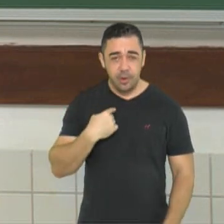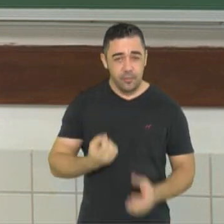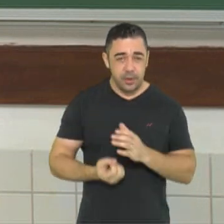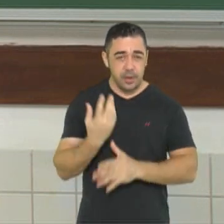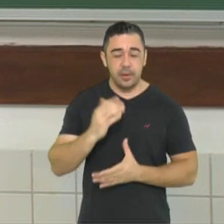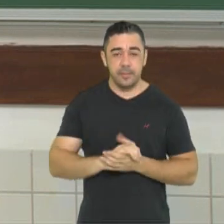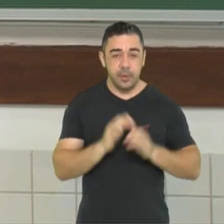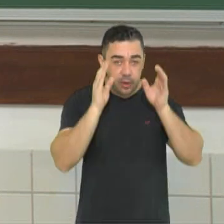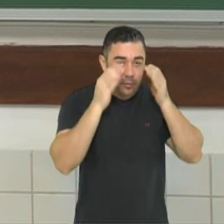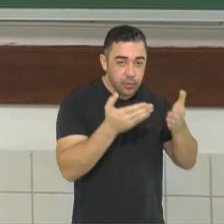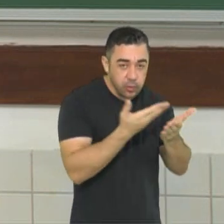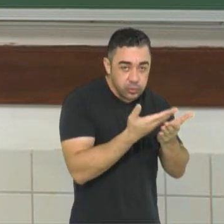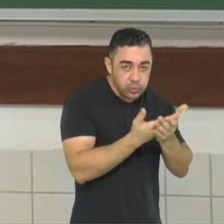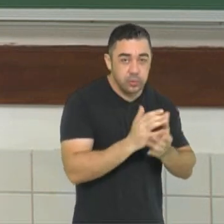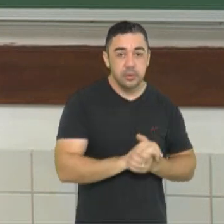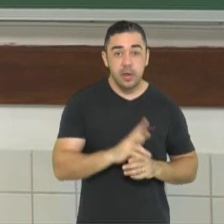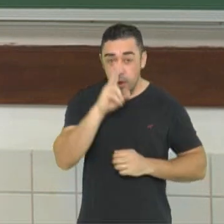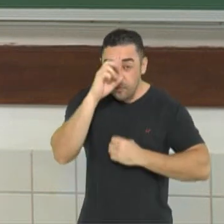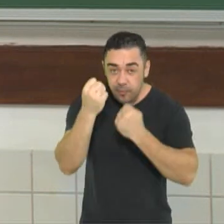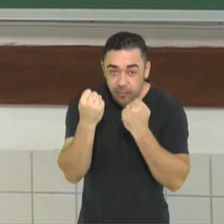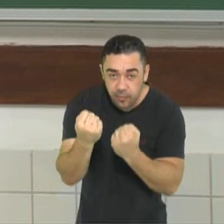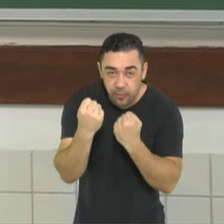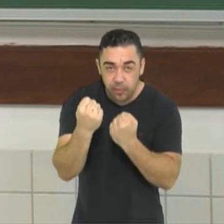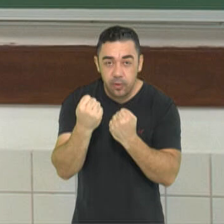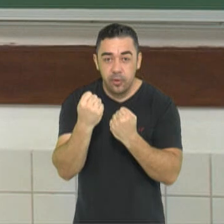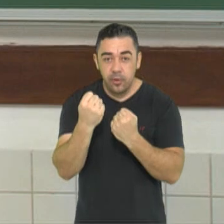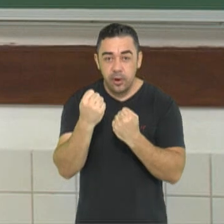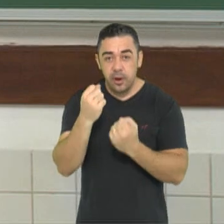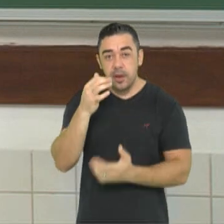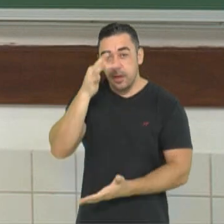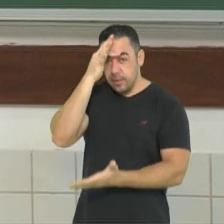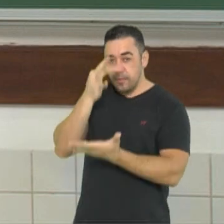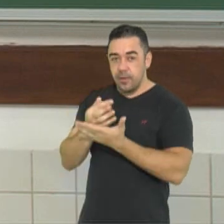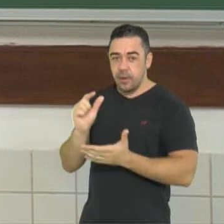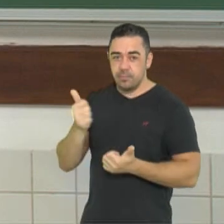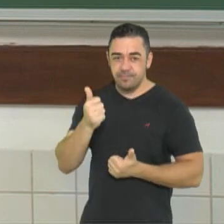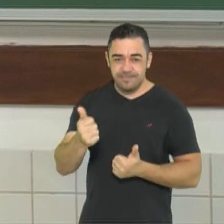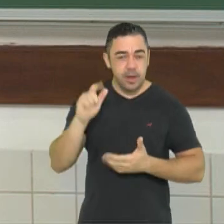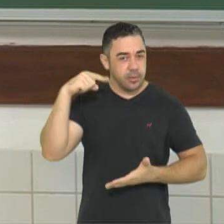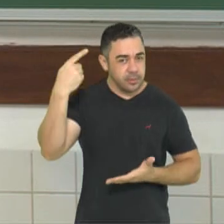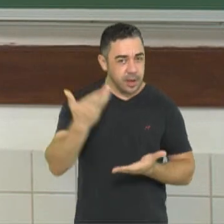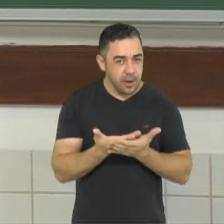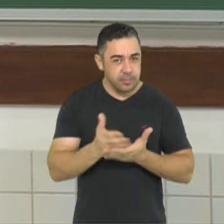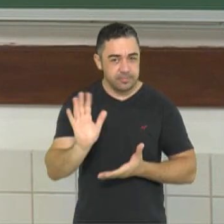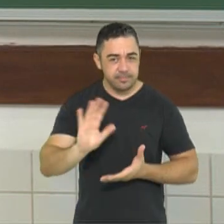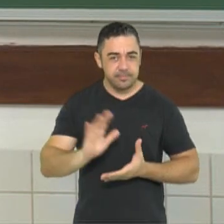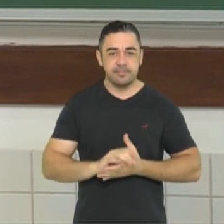inventei essa. Foco nos estudos. Força. Um pouquinho de fé não faz mal a ninguém. Até a próxima. Valeu!